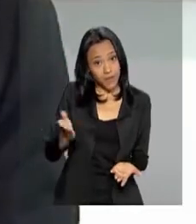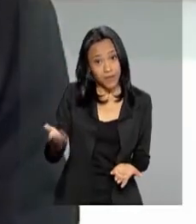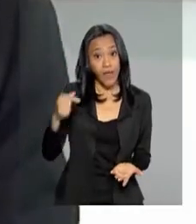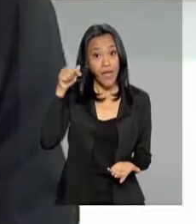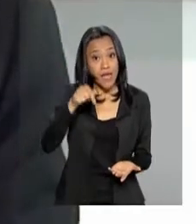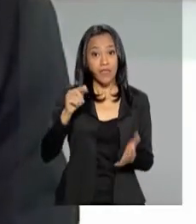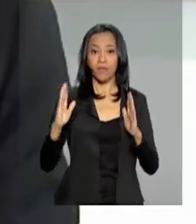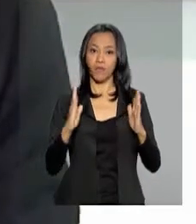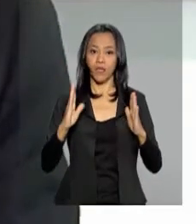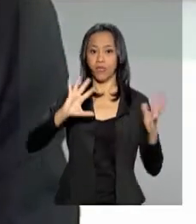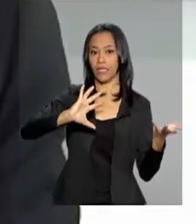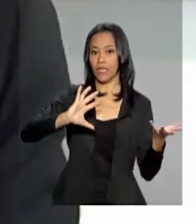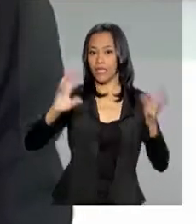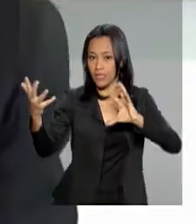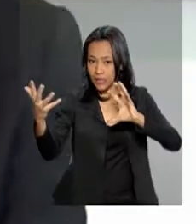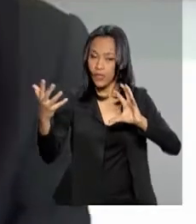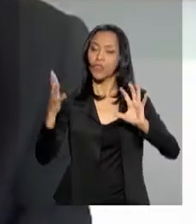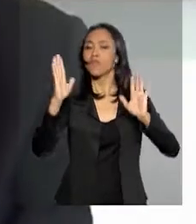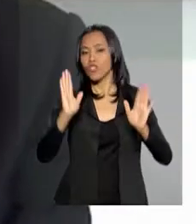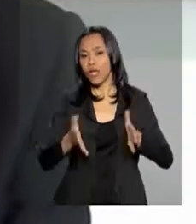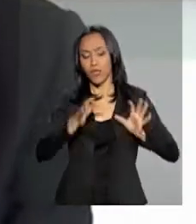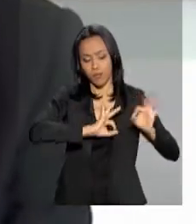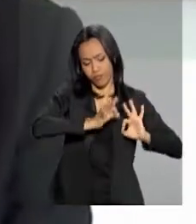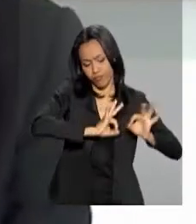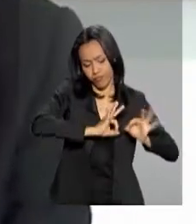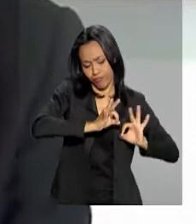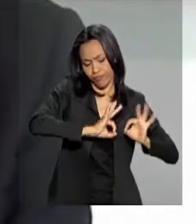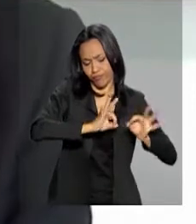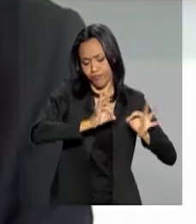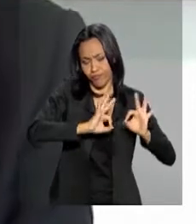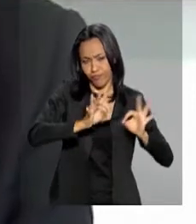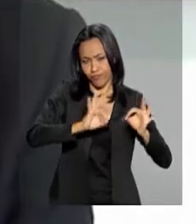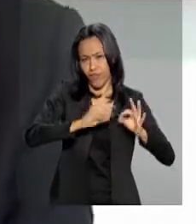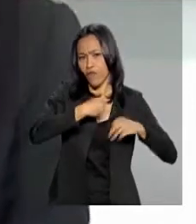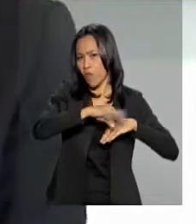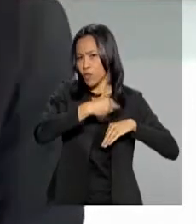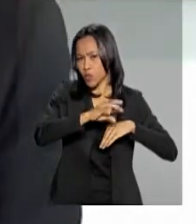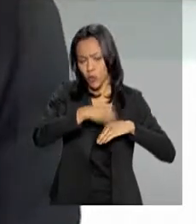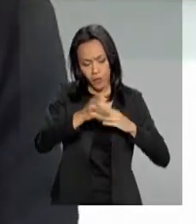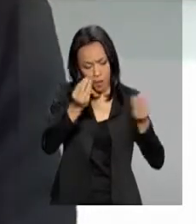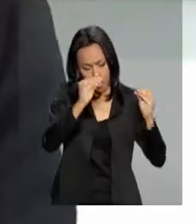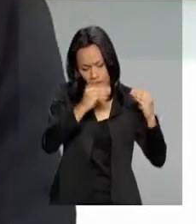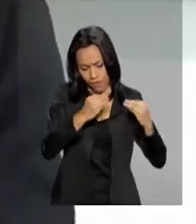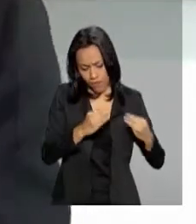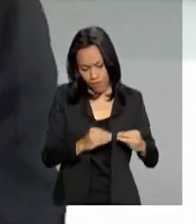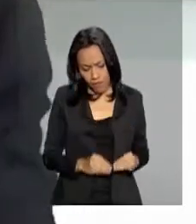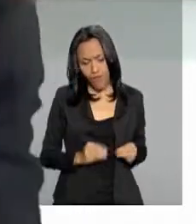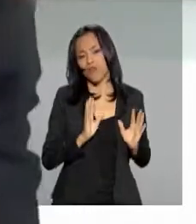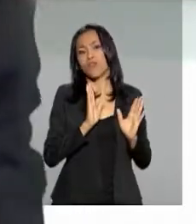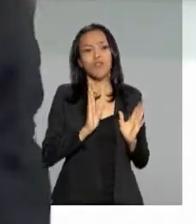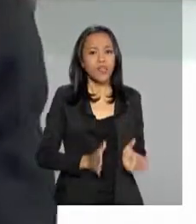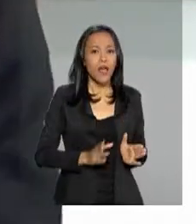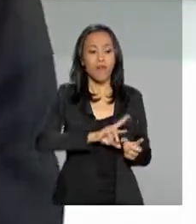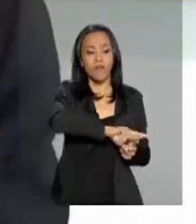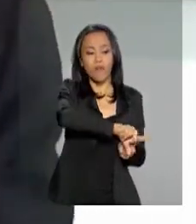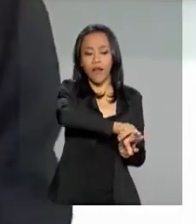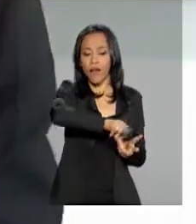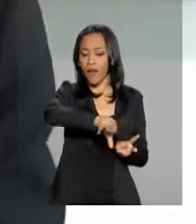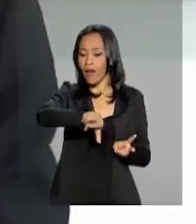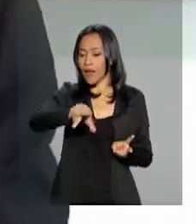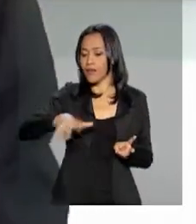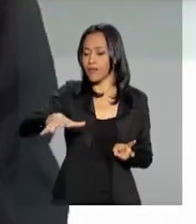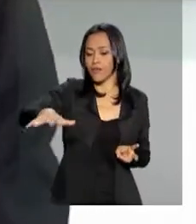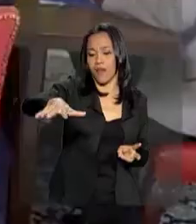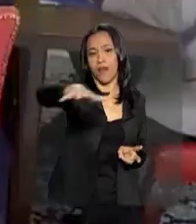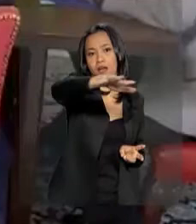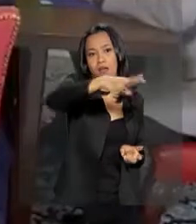transição já está sendo equacionada. Muitos dados já foram formatados pelas várias áreas de